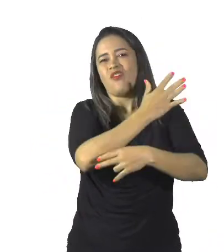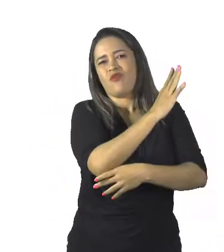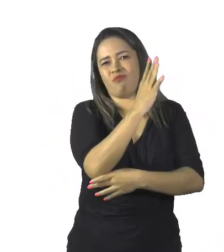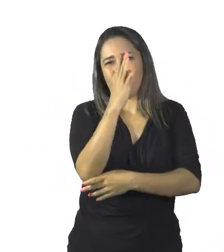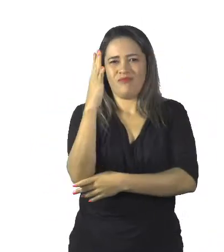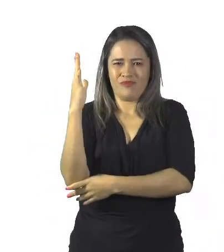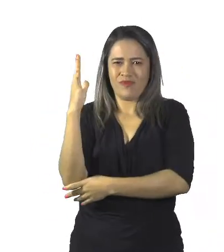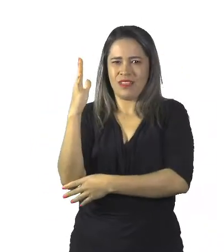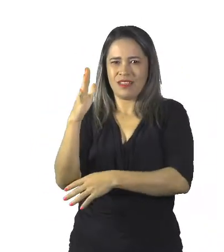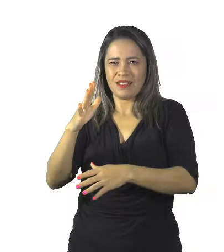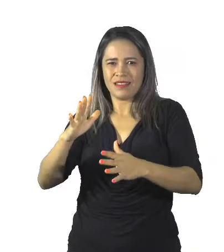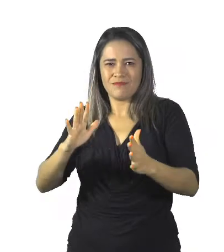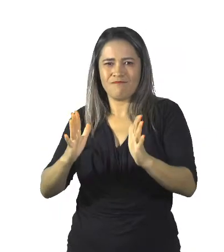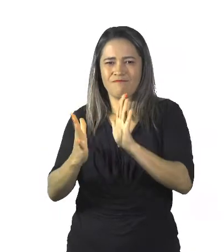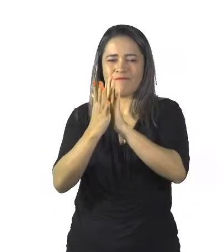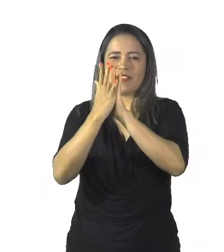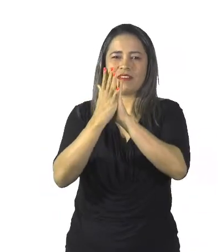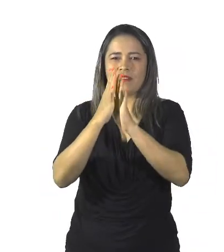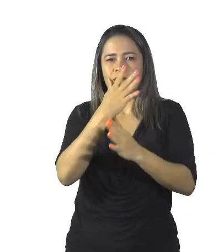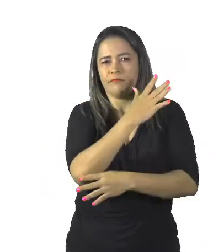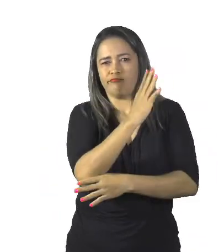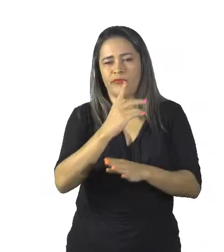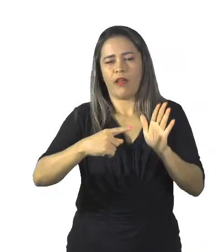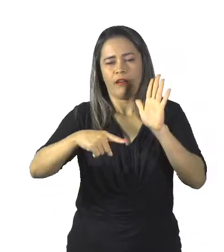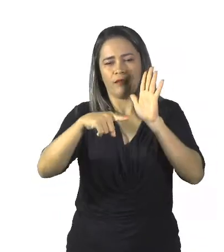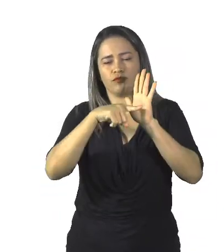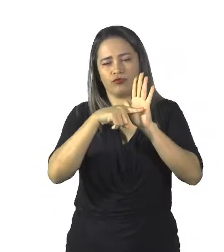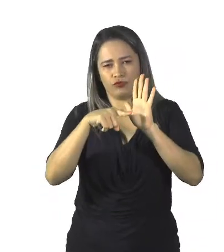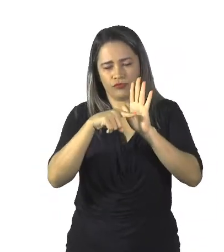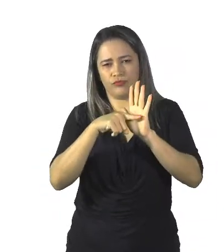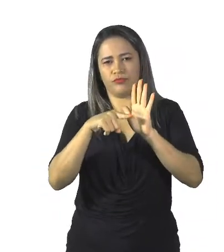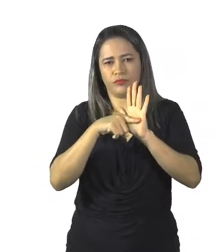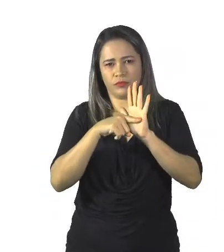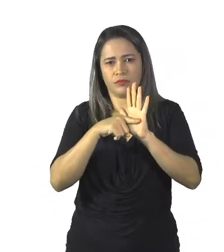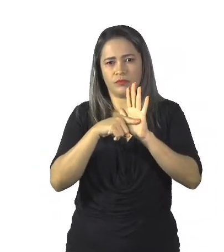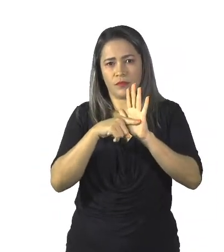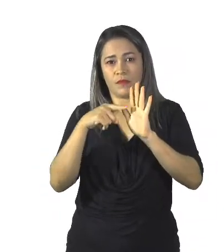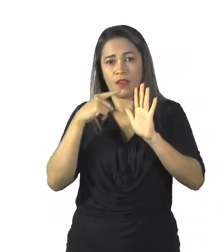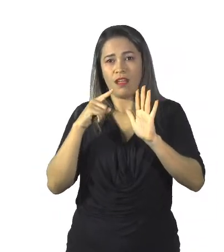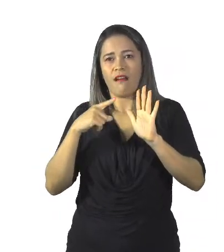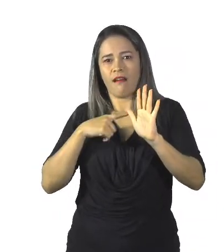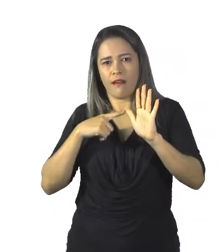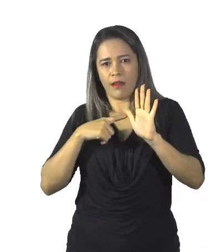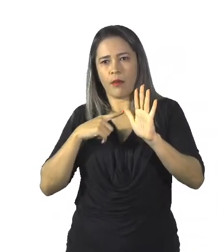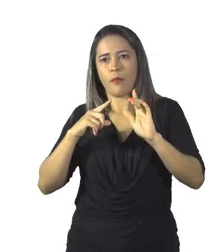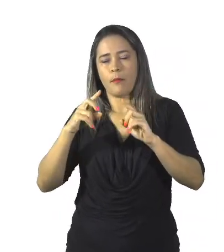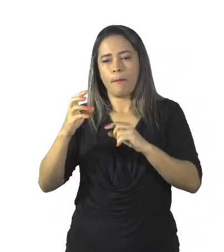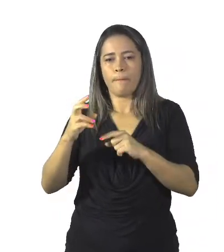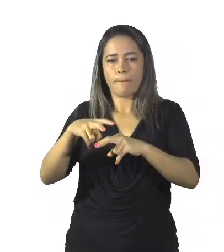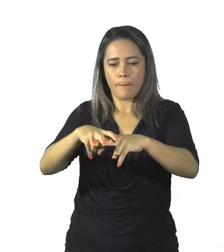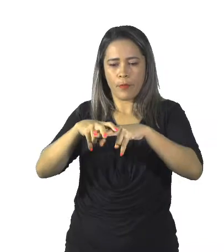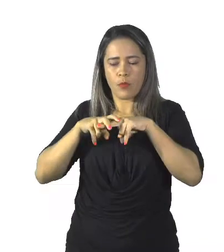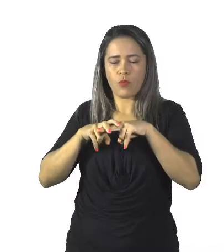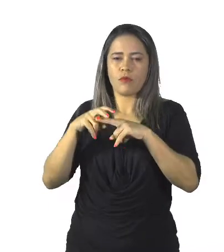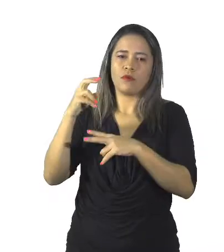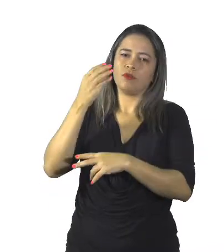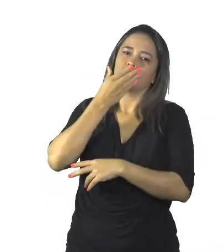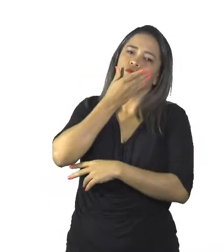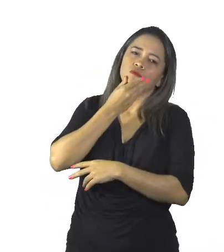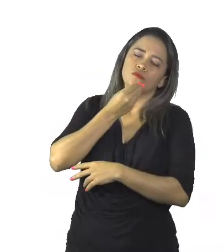um impacto ambiental negativo, não é? Resultante aí da ação do homem.